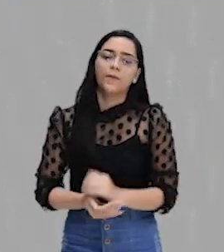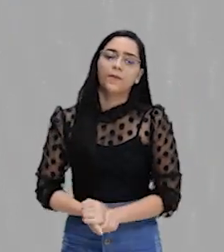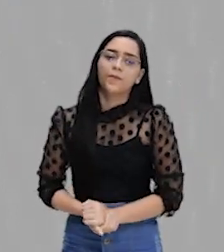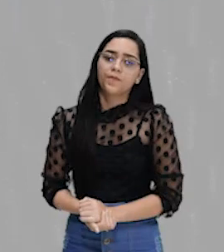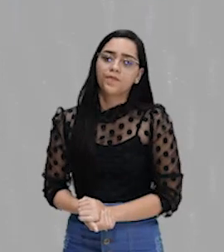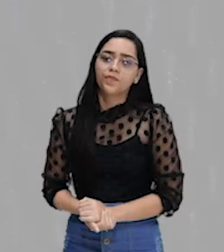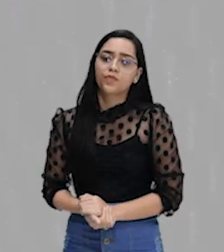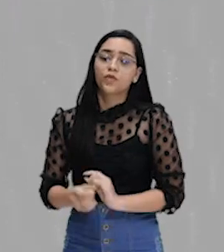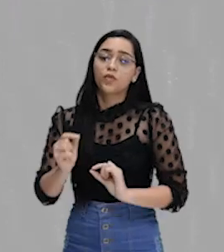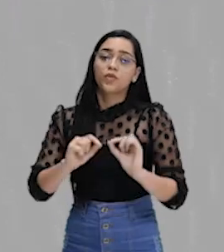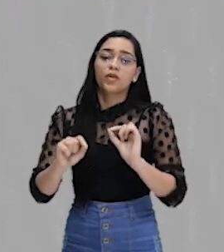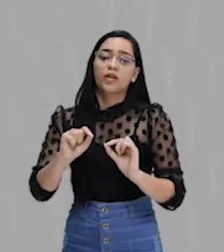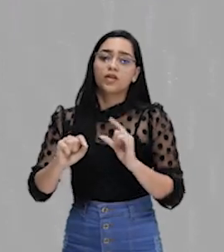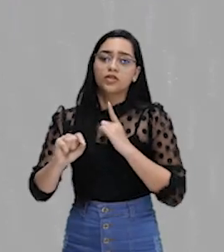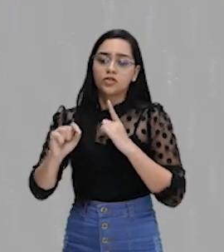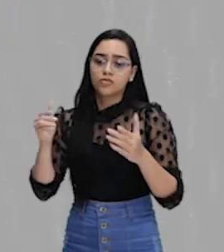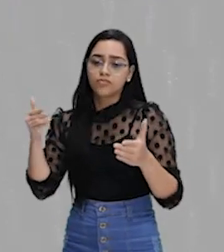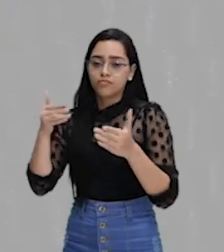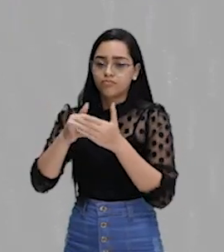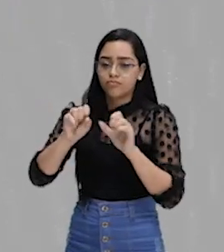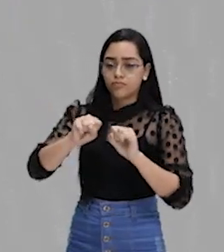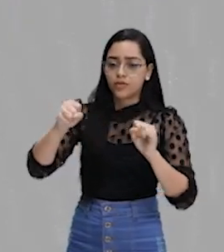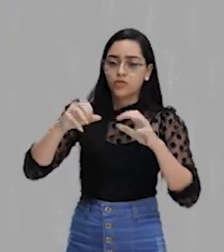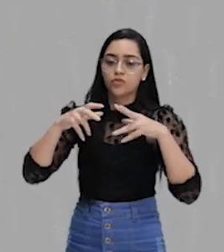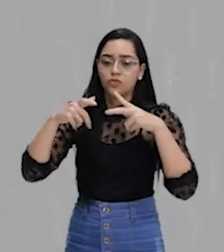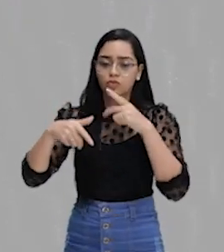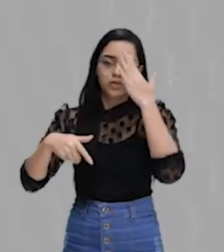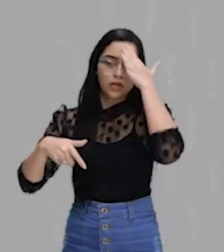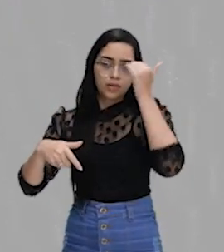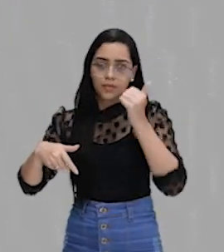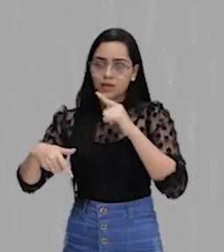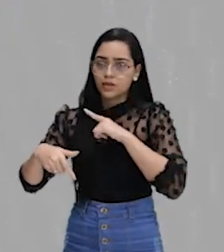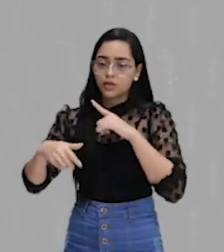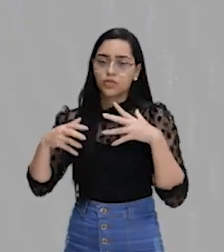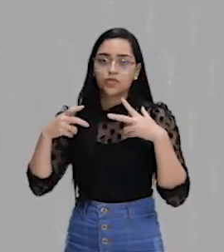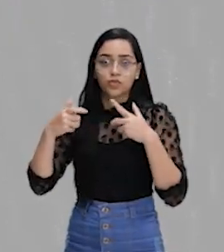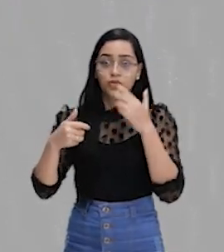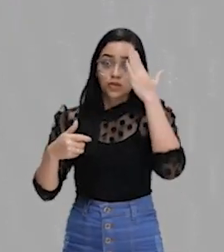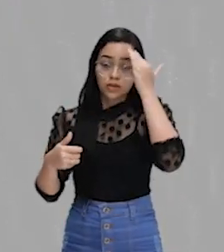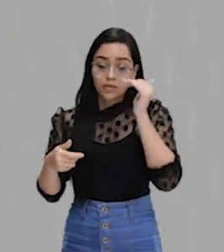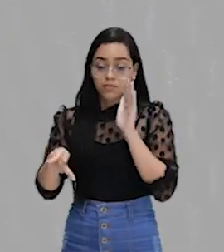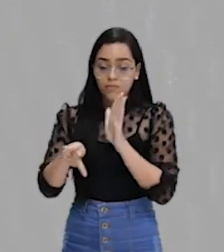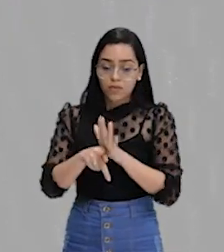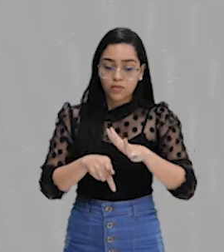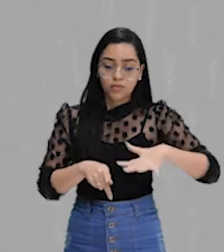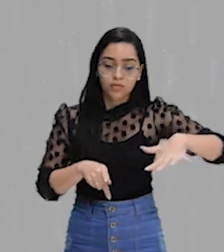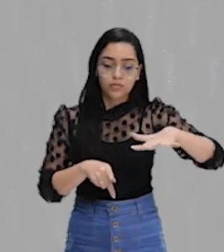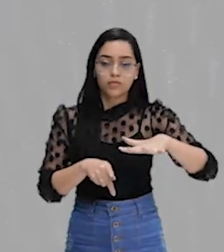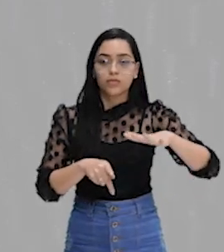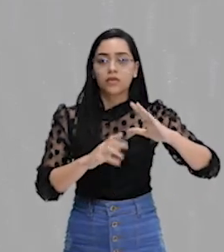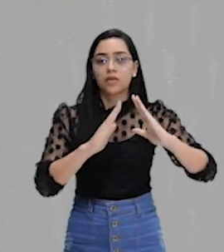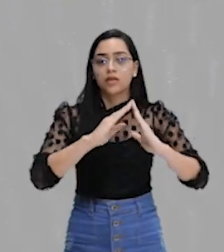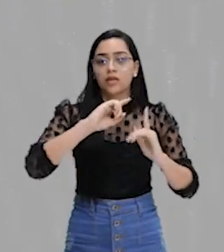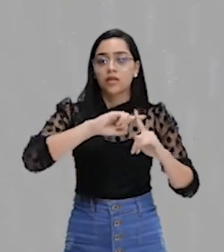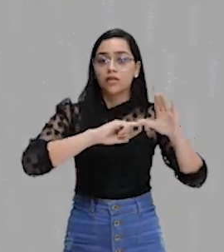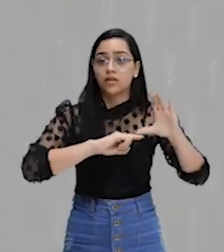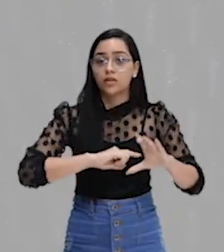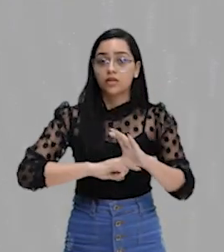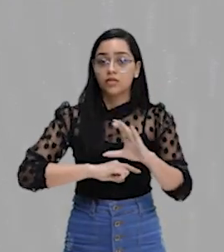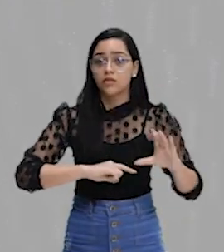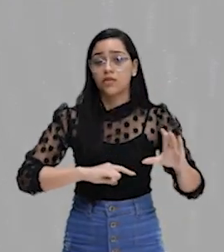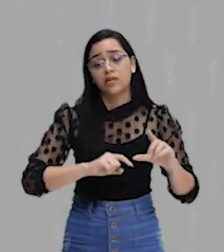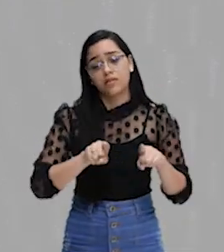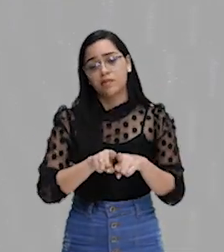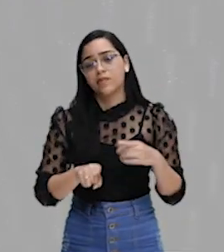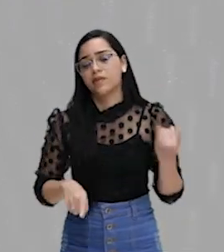dela quebrar o saber, o monopólio do saber que estava nas mãos da Igreja Católica. E uma outra